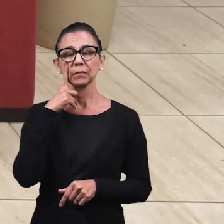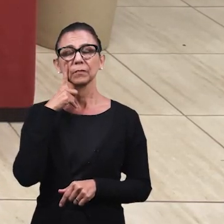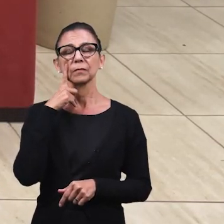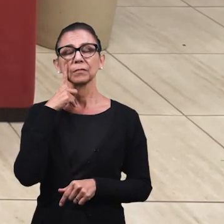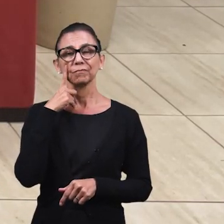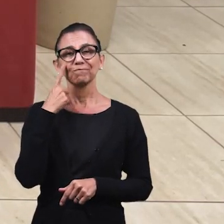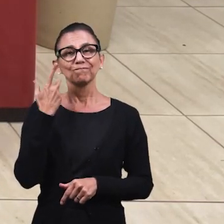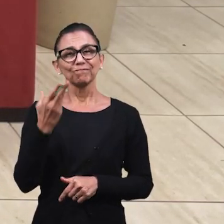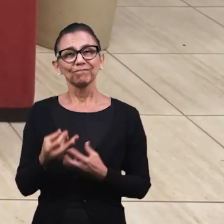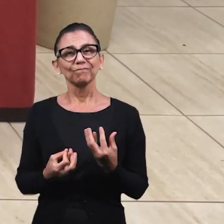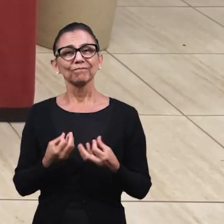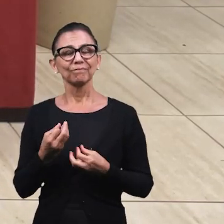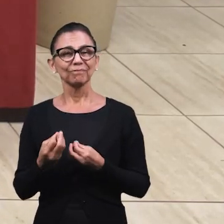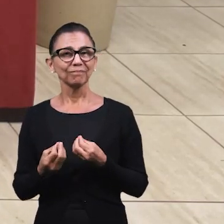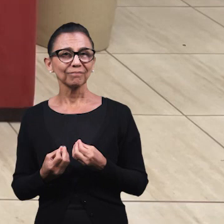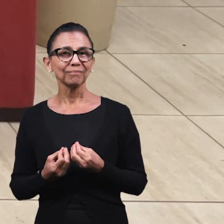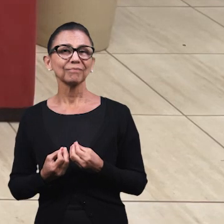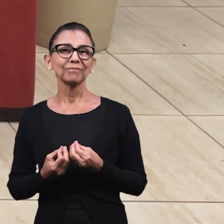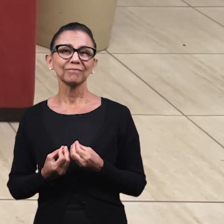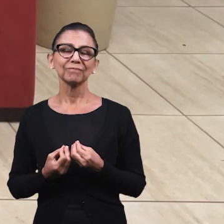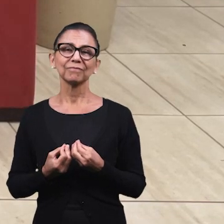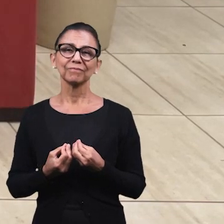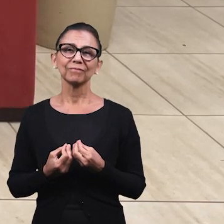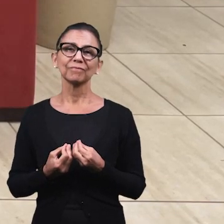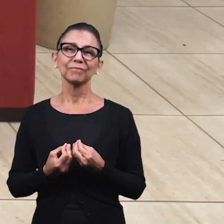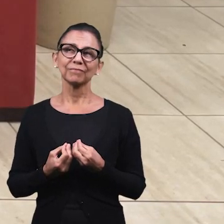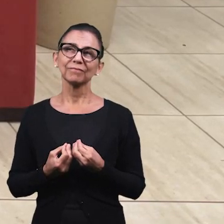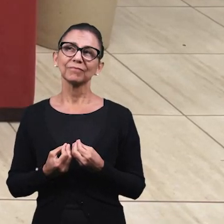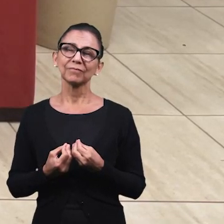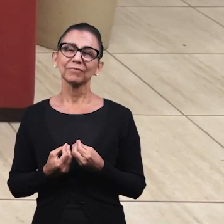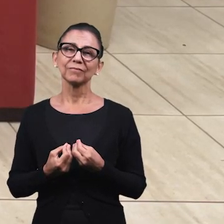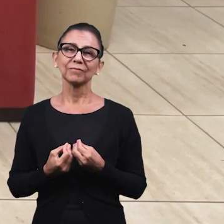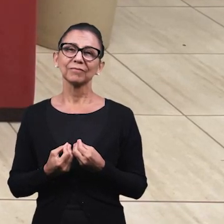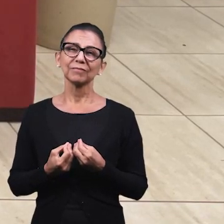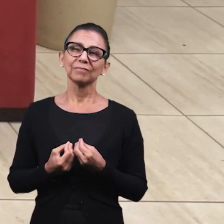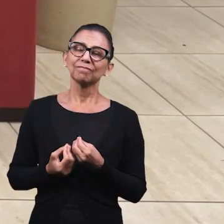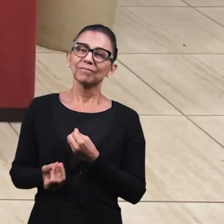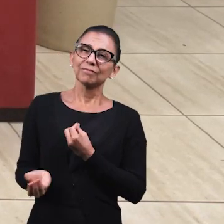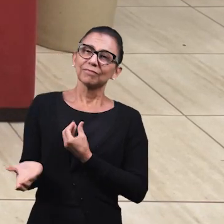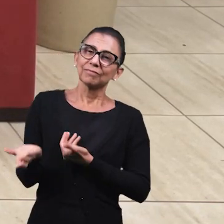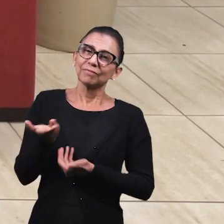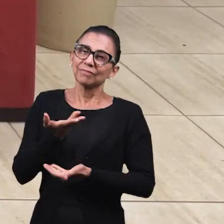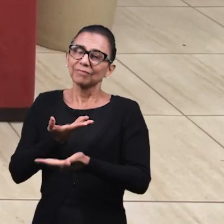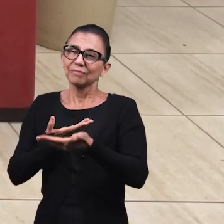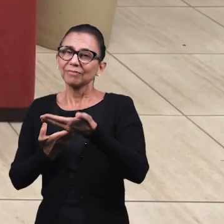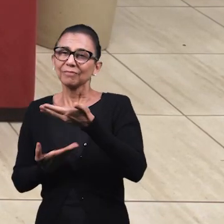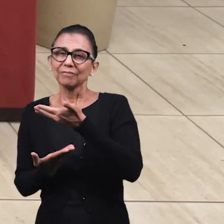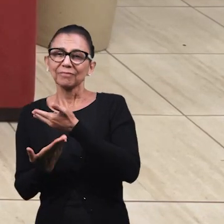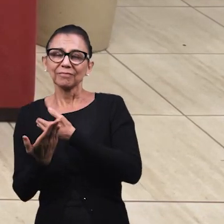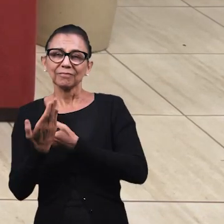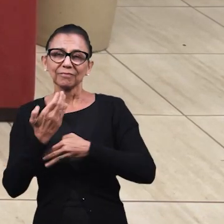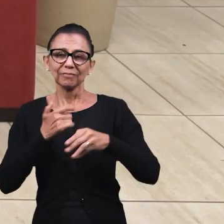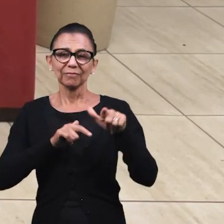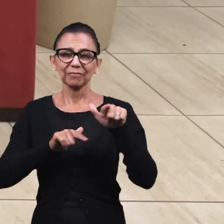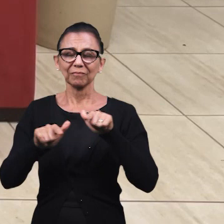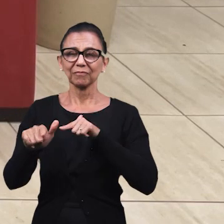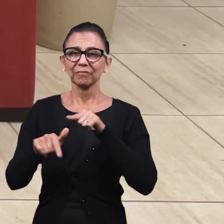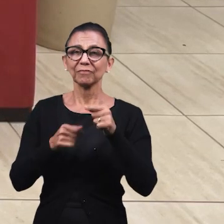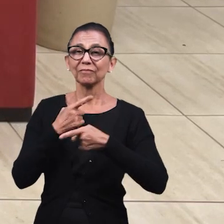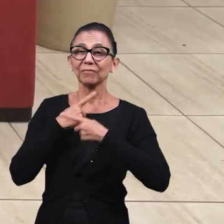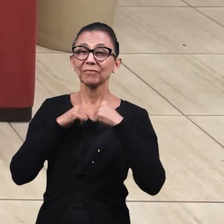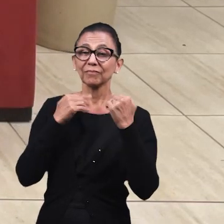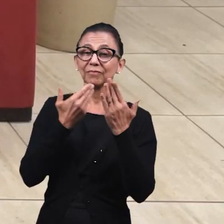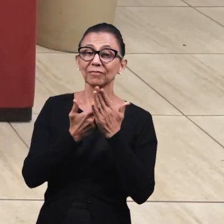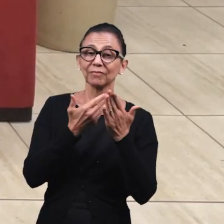que, como tem alcançado, até mesmo em relação ao programa, o envolvimento do querer ver,